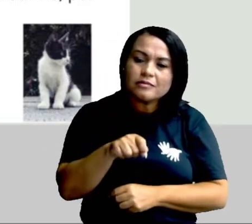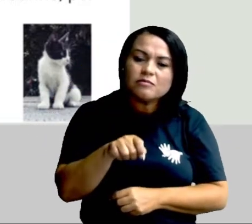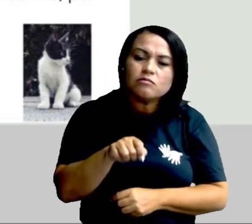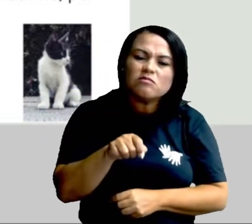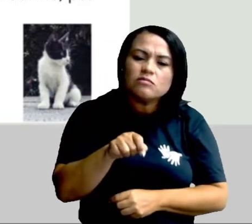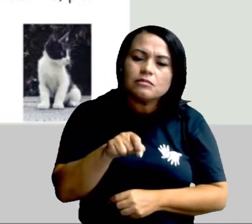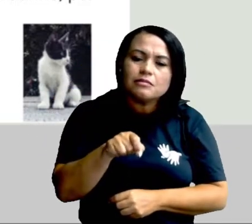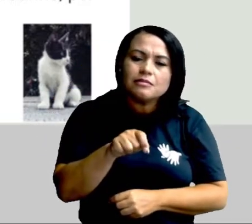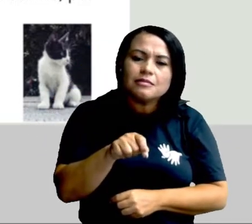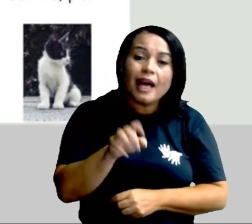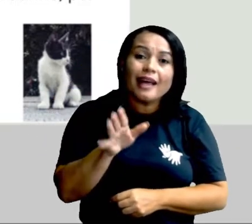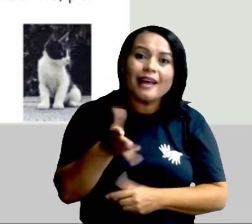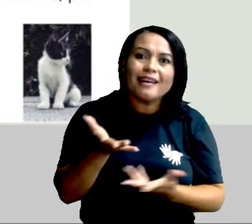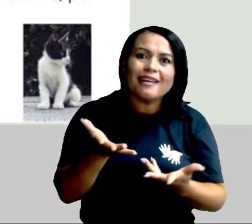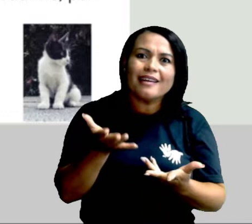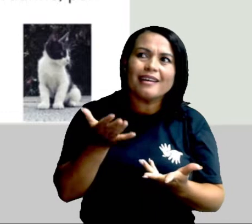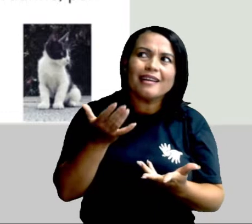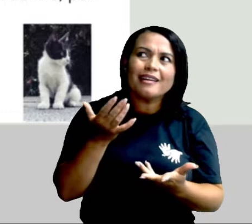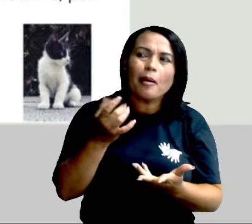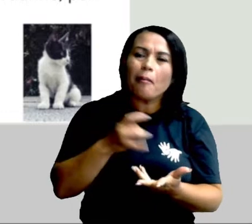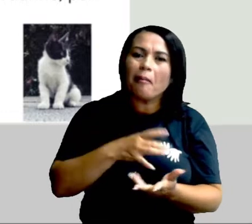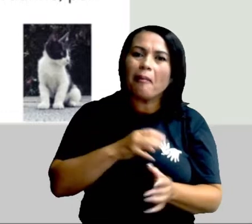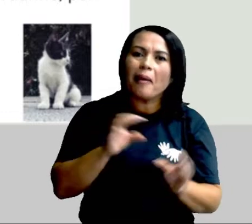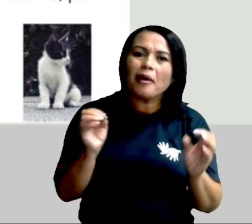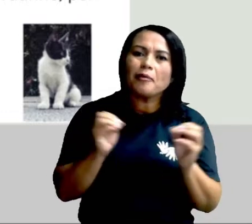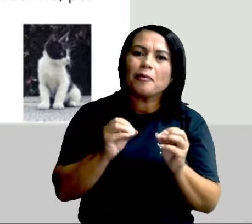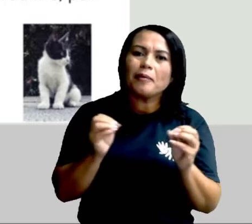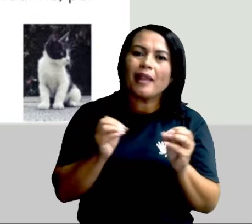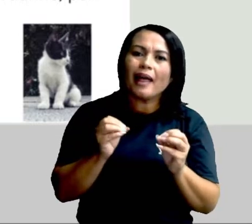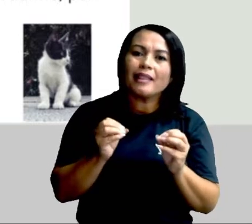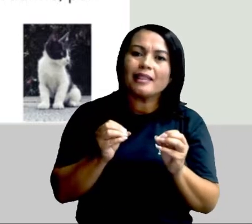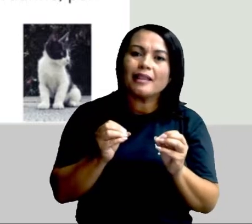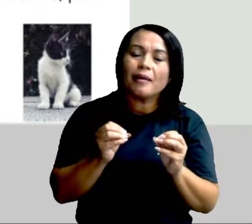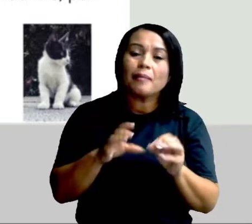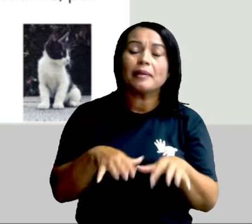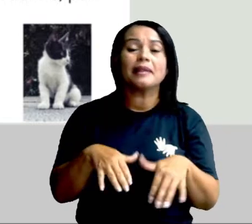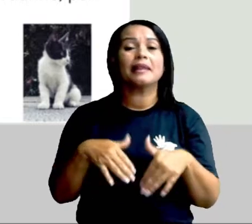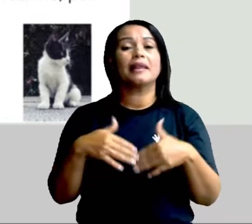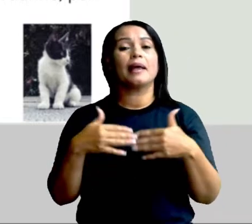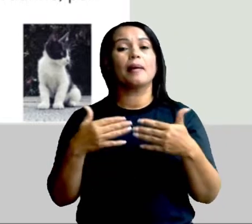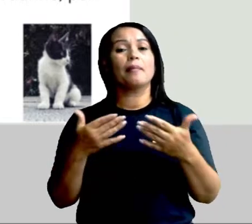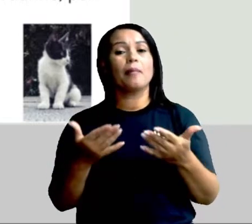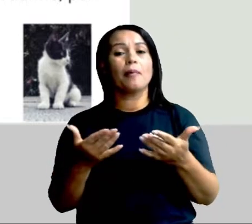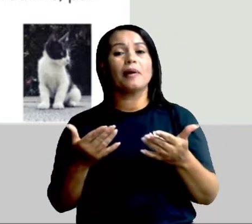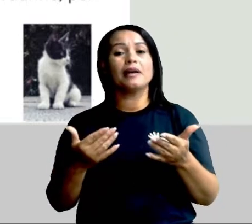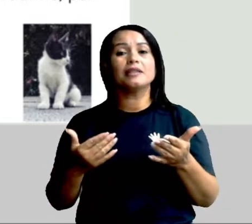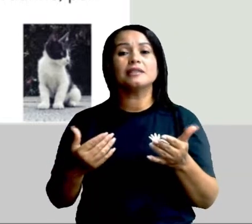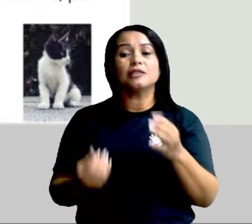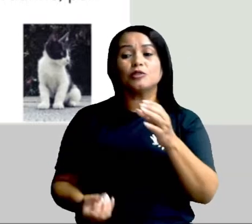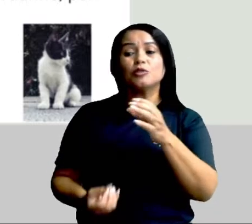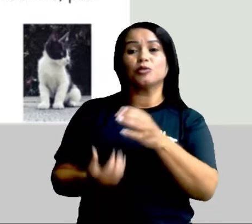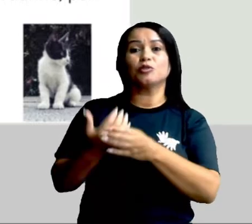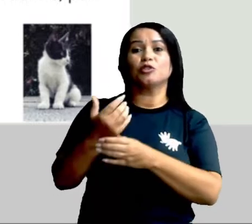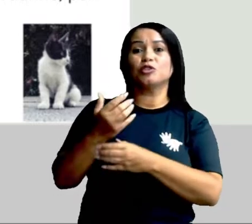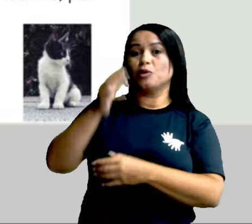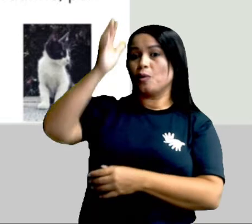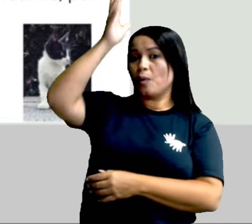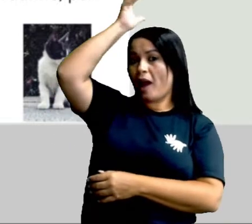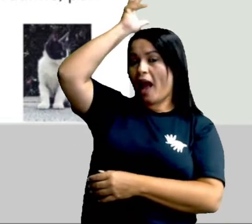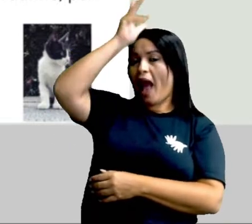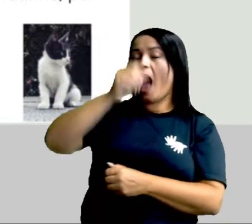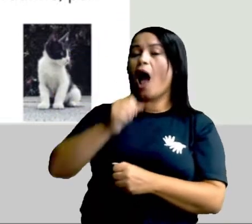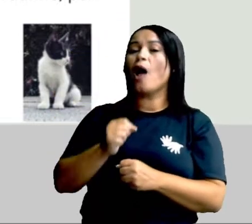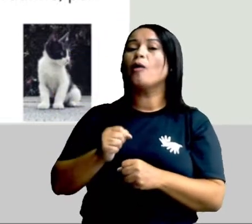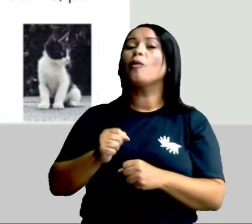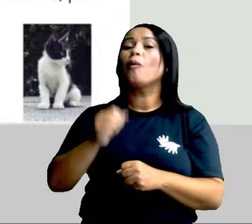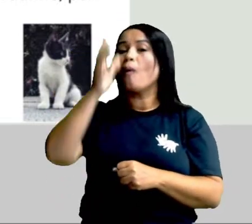e farejou, sem receio nenhum. Nisso, aparece um galo, que